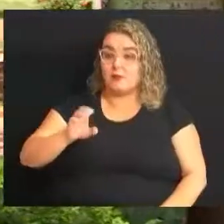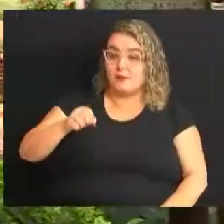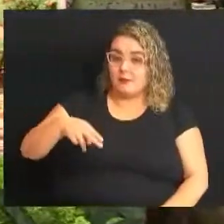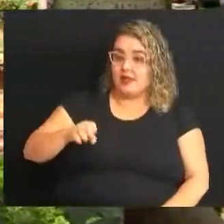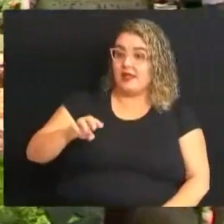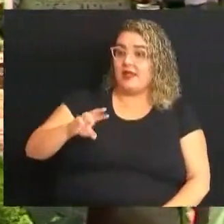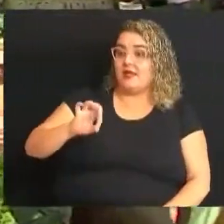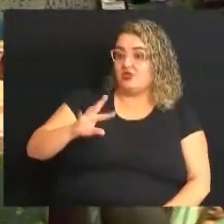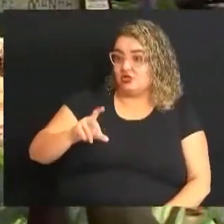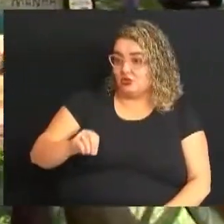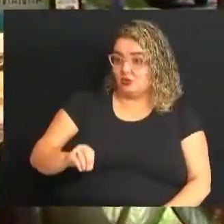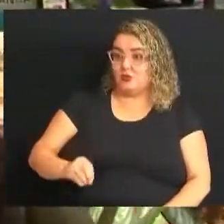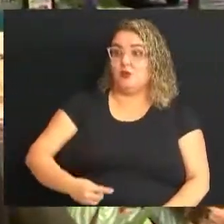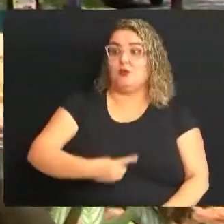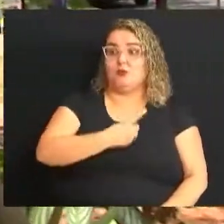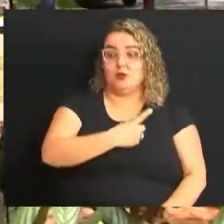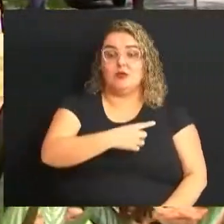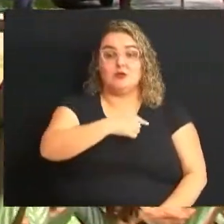1753 e